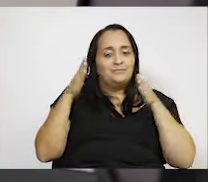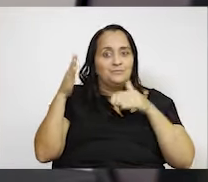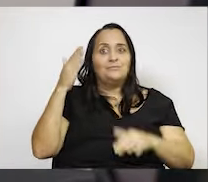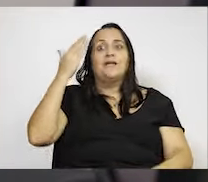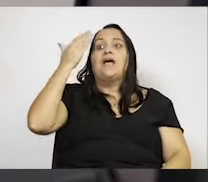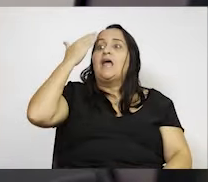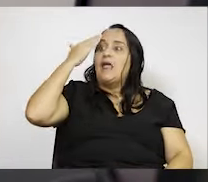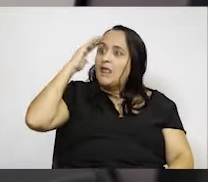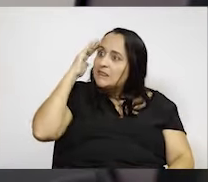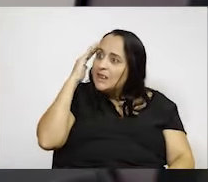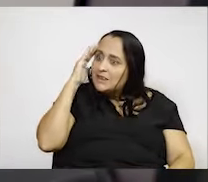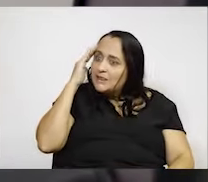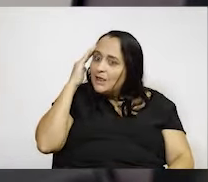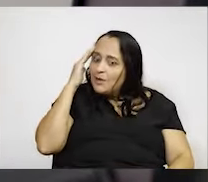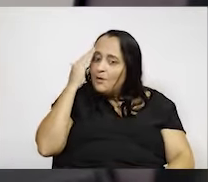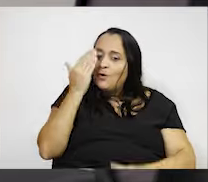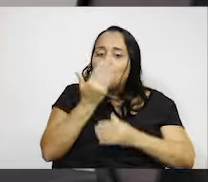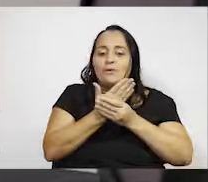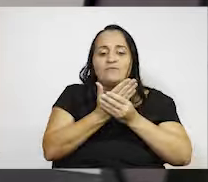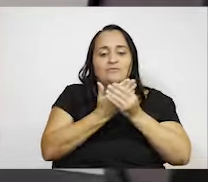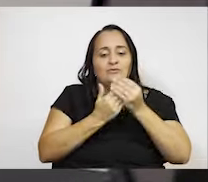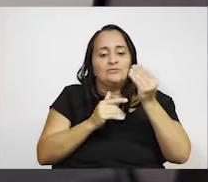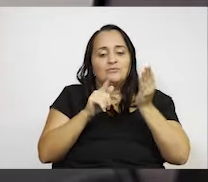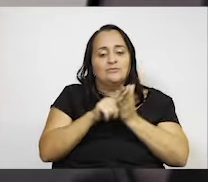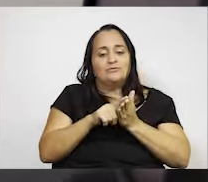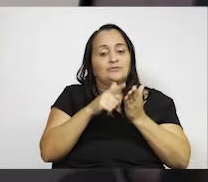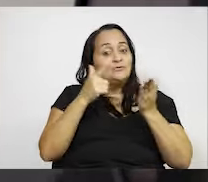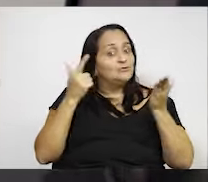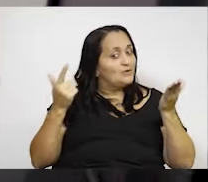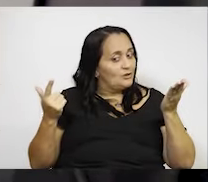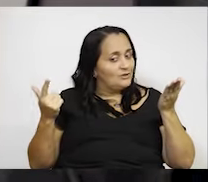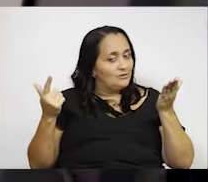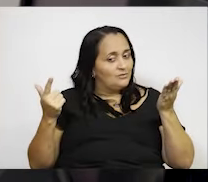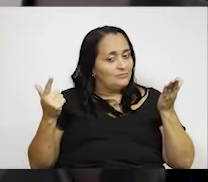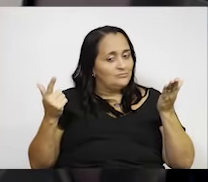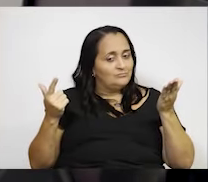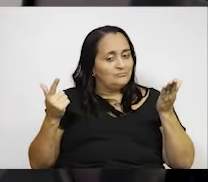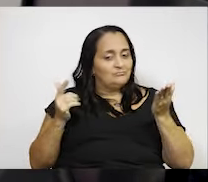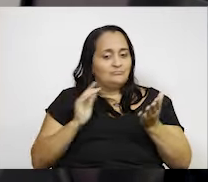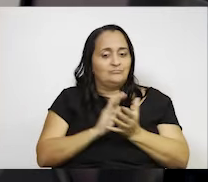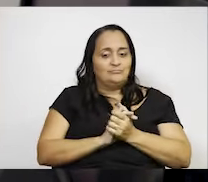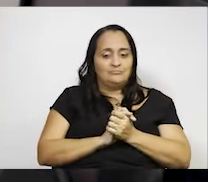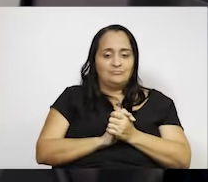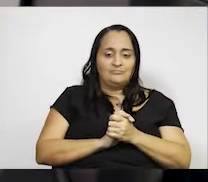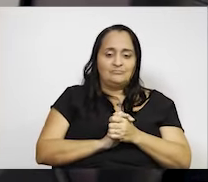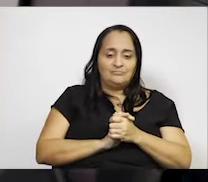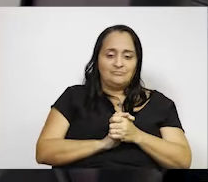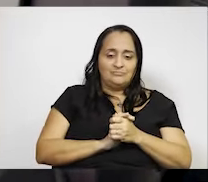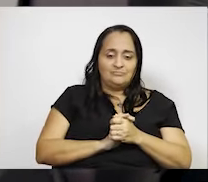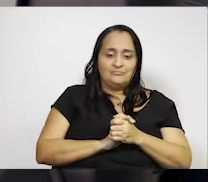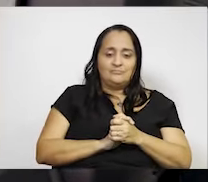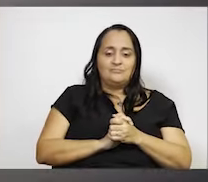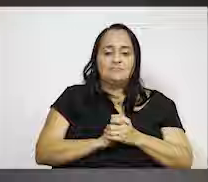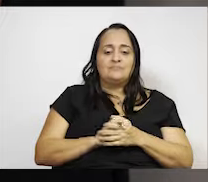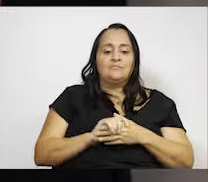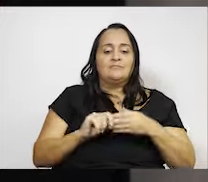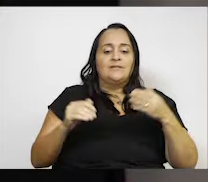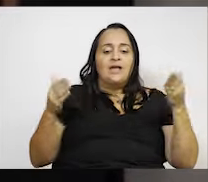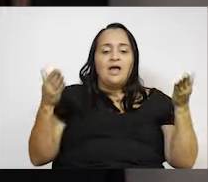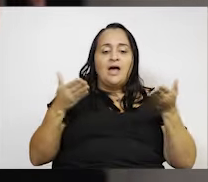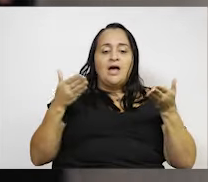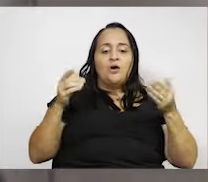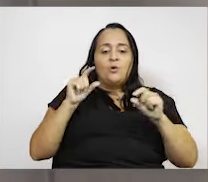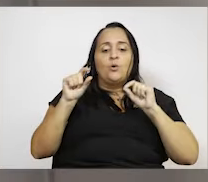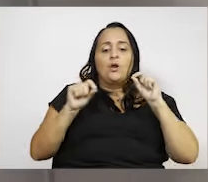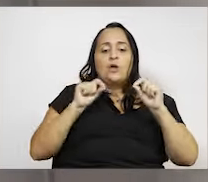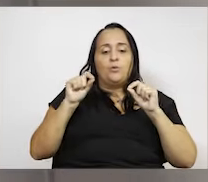momentos. Compreenderam como é que faz um jornal impresso? Sim. Agora eu quero explicar para vocês como faz um jornal digital. Gente, agora